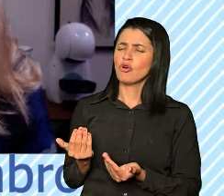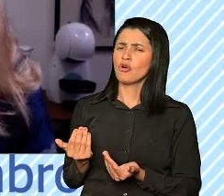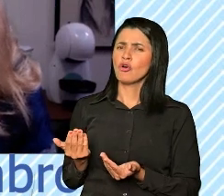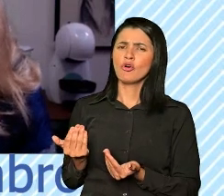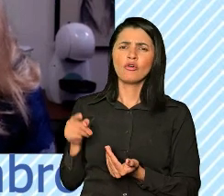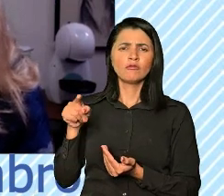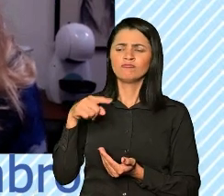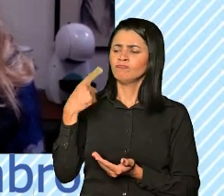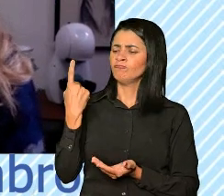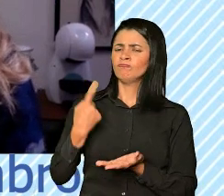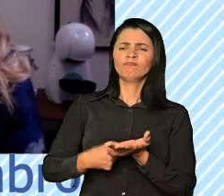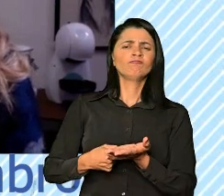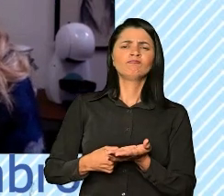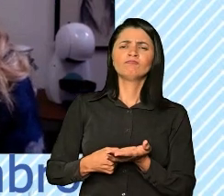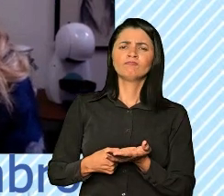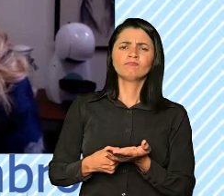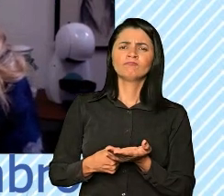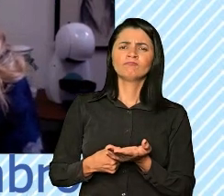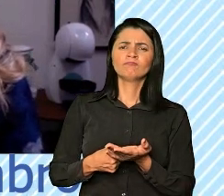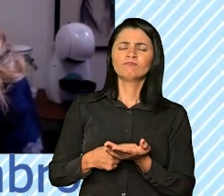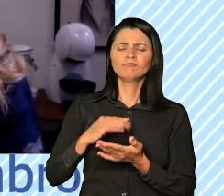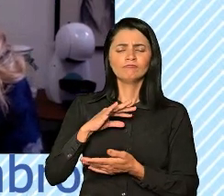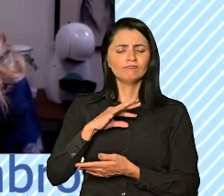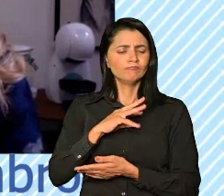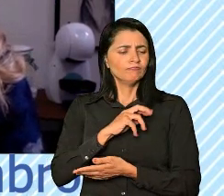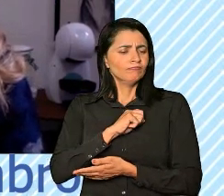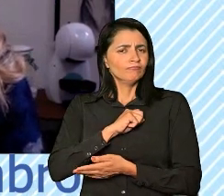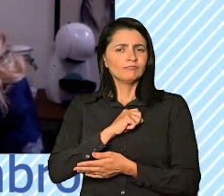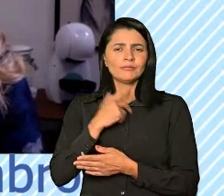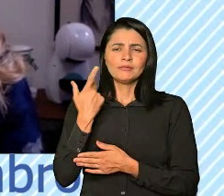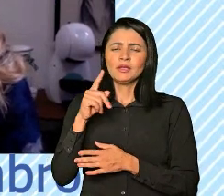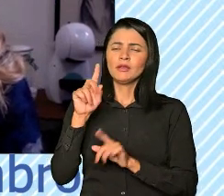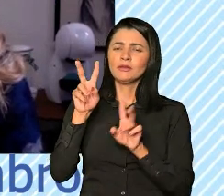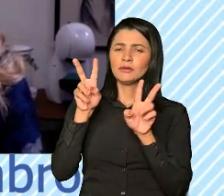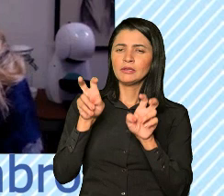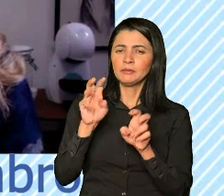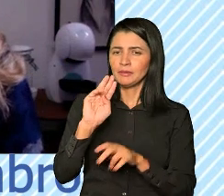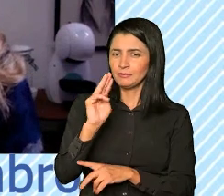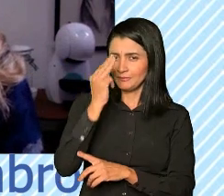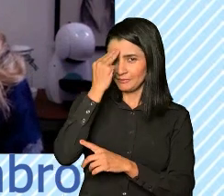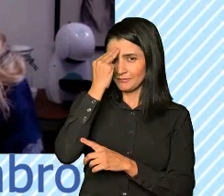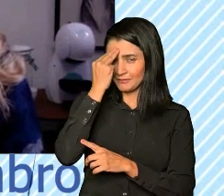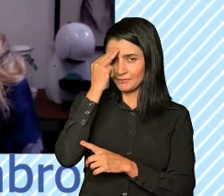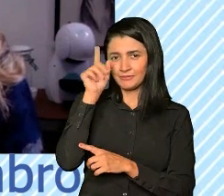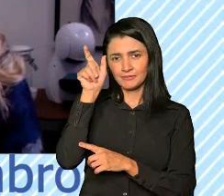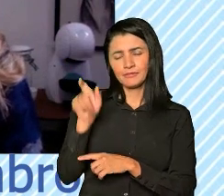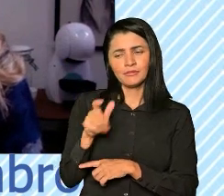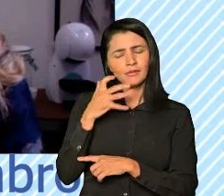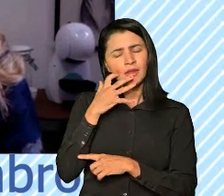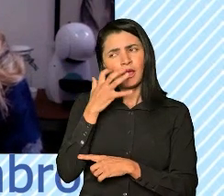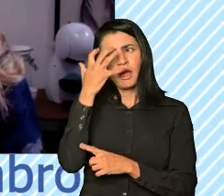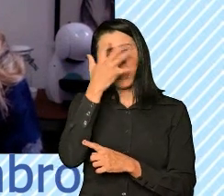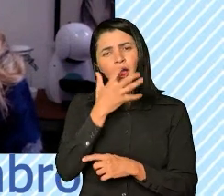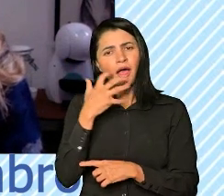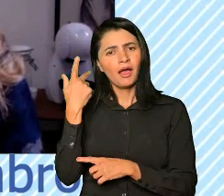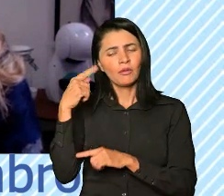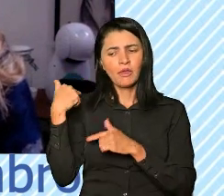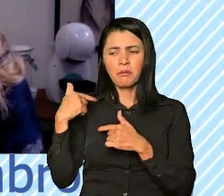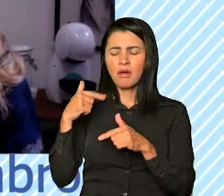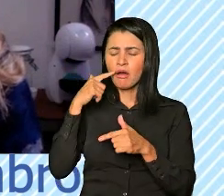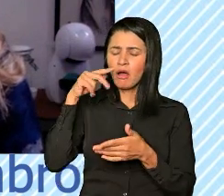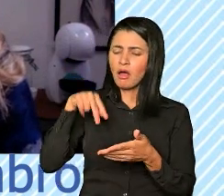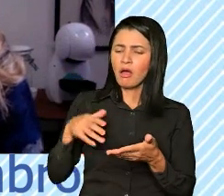muito comprometida e muito apaixonada pelo tema da memória, que me encantou com o trabalho